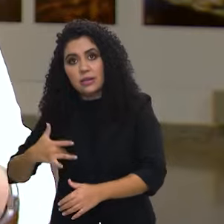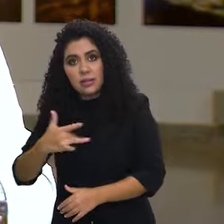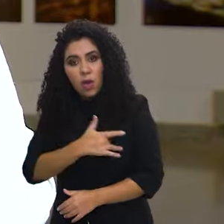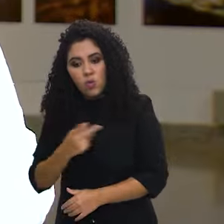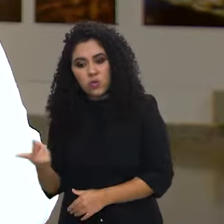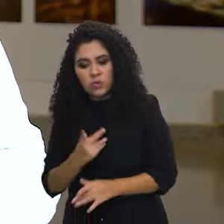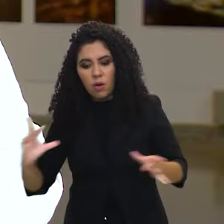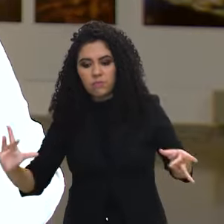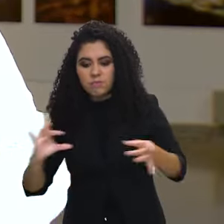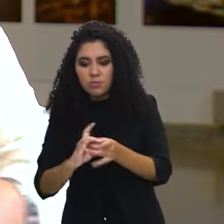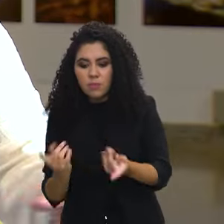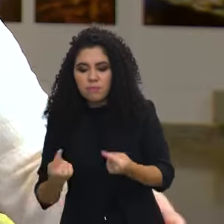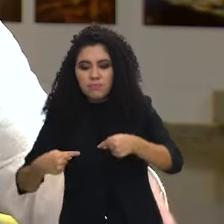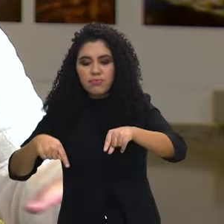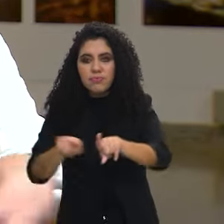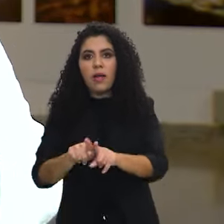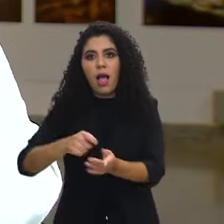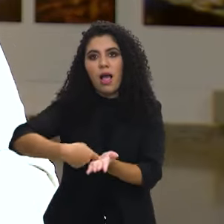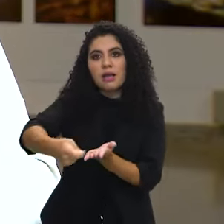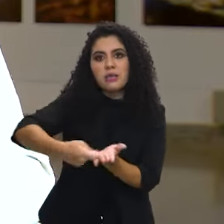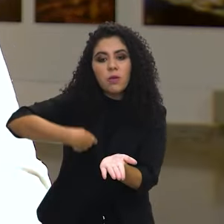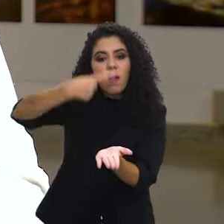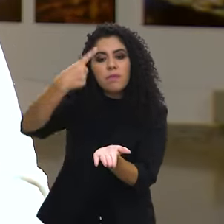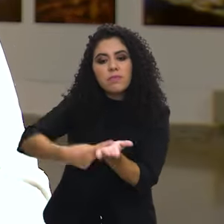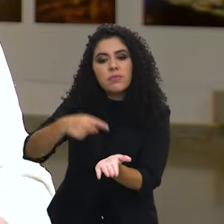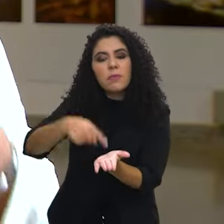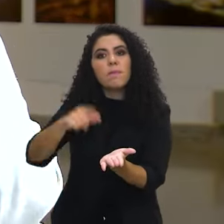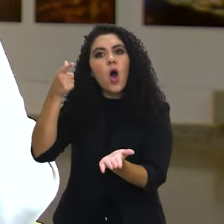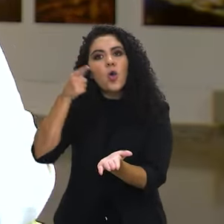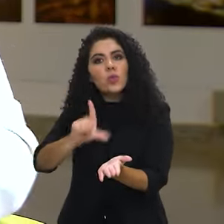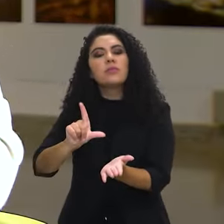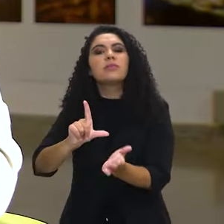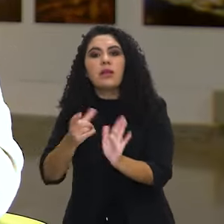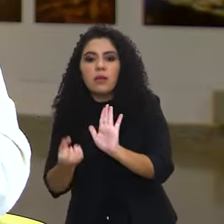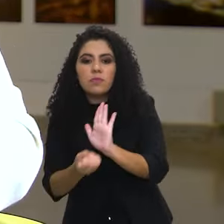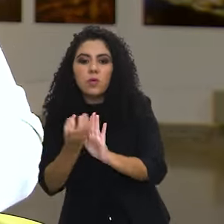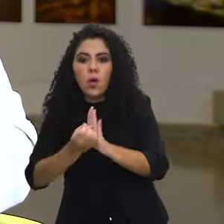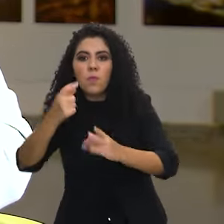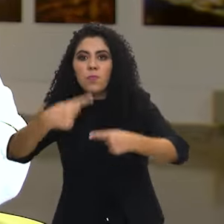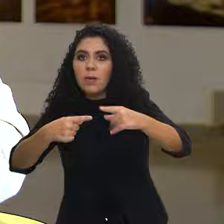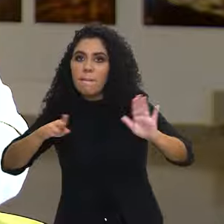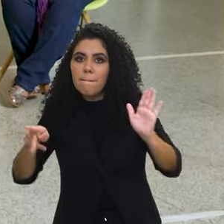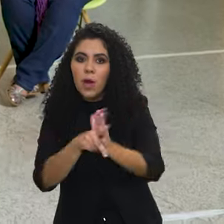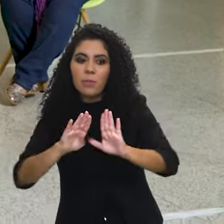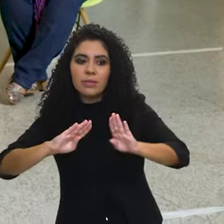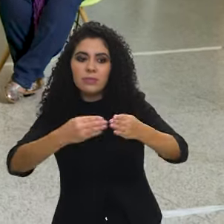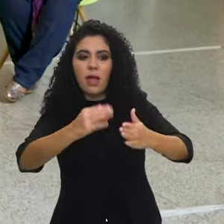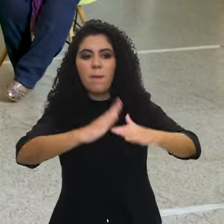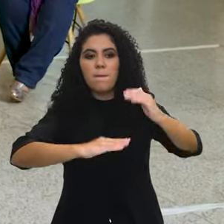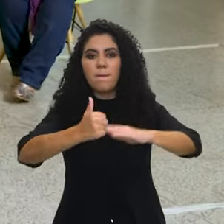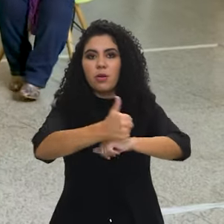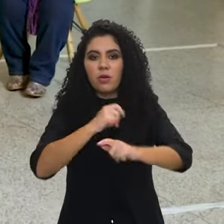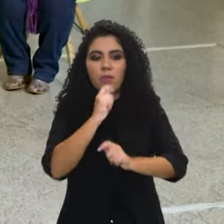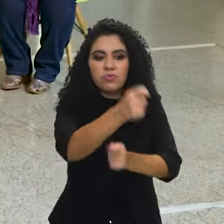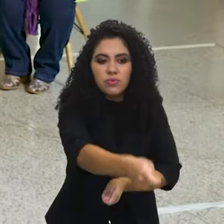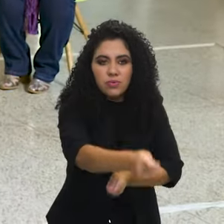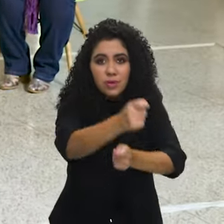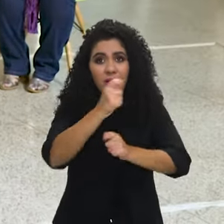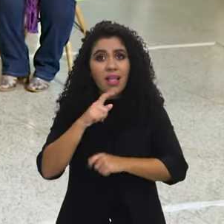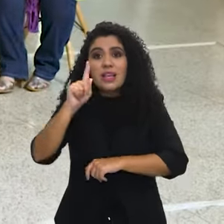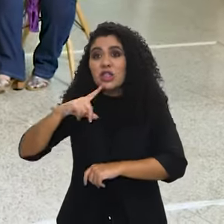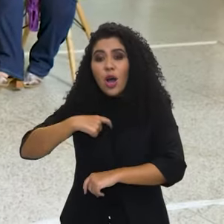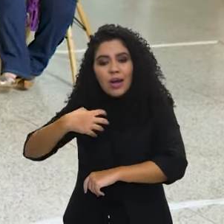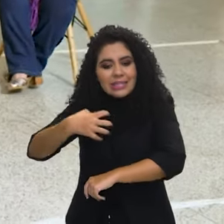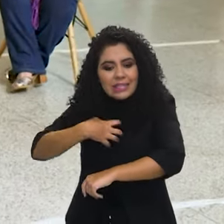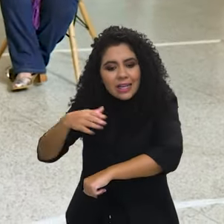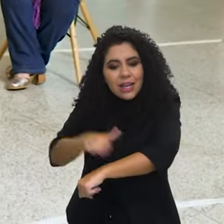mulheres assinaram para que a gente possa ter políticas nessa área específicas para as pescadoras que às vezes é algo que só quem vive sabe